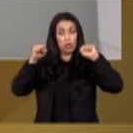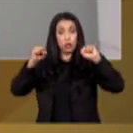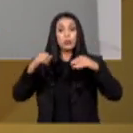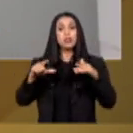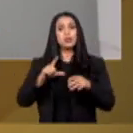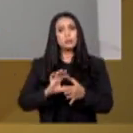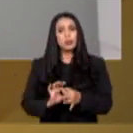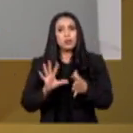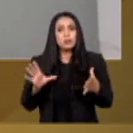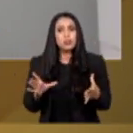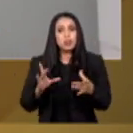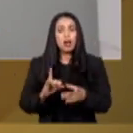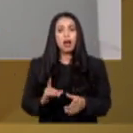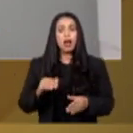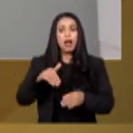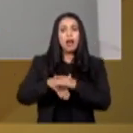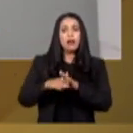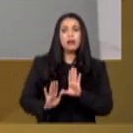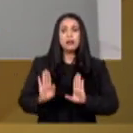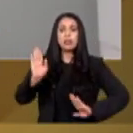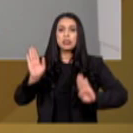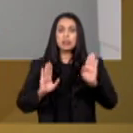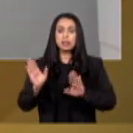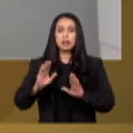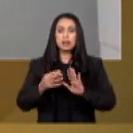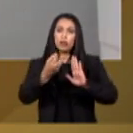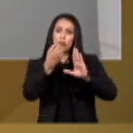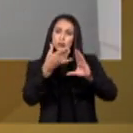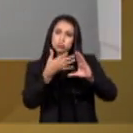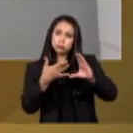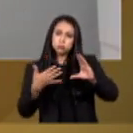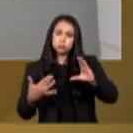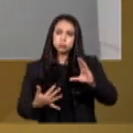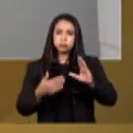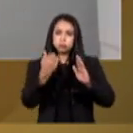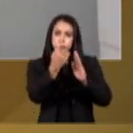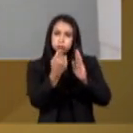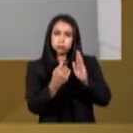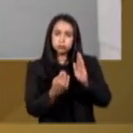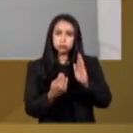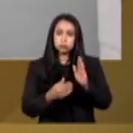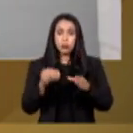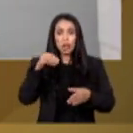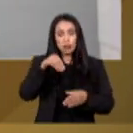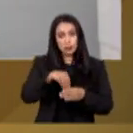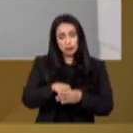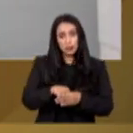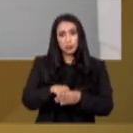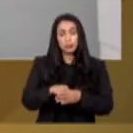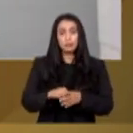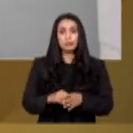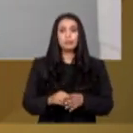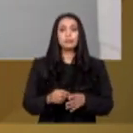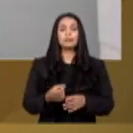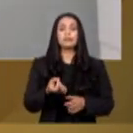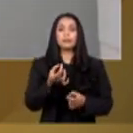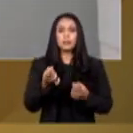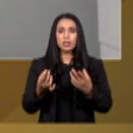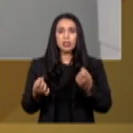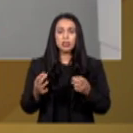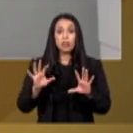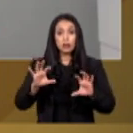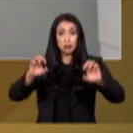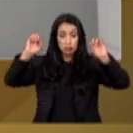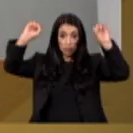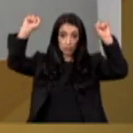permitir a emissão de seus dirigentes conforme os critérios e regras adotados internamente por cada pelos